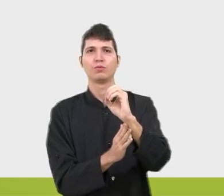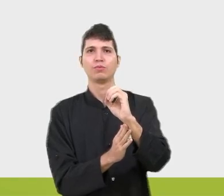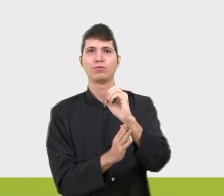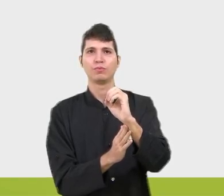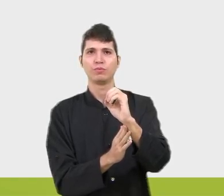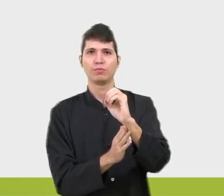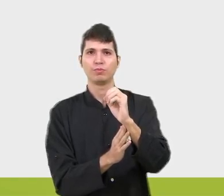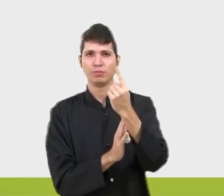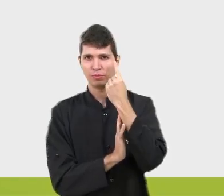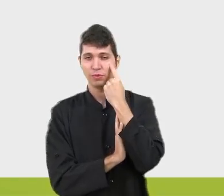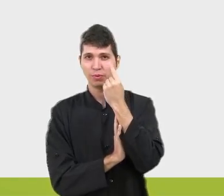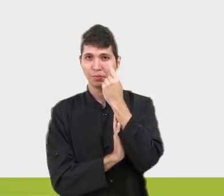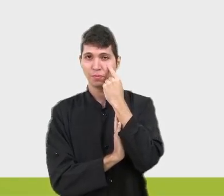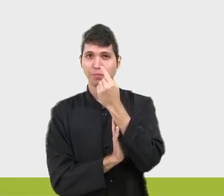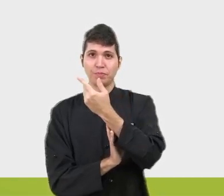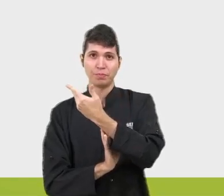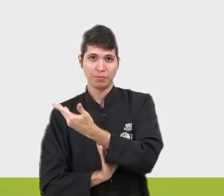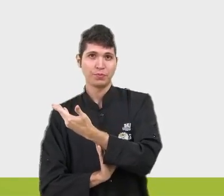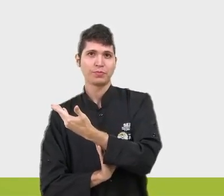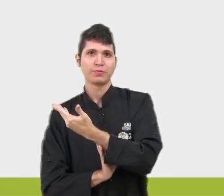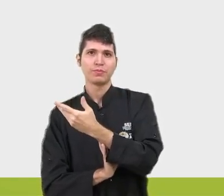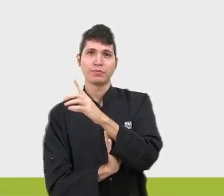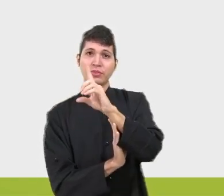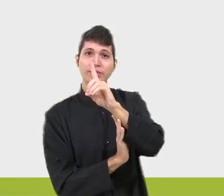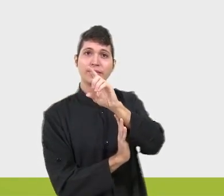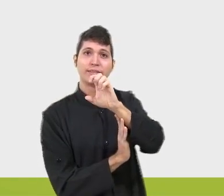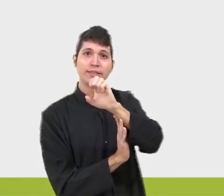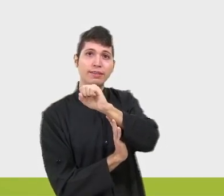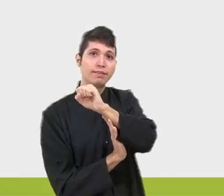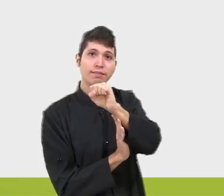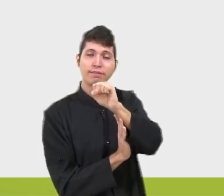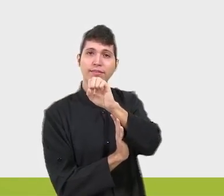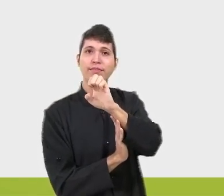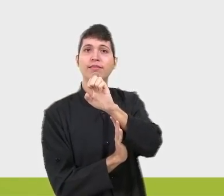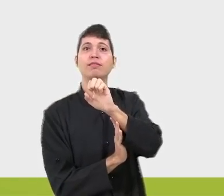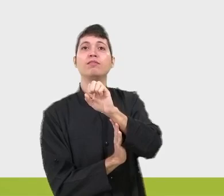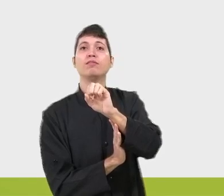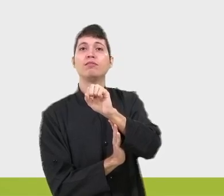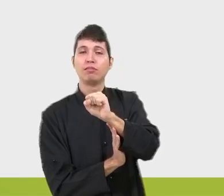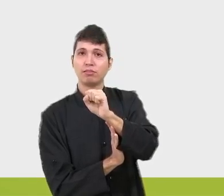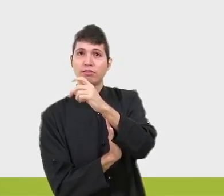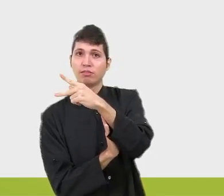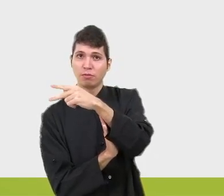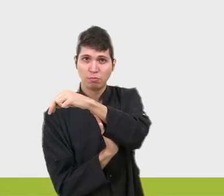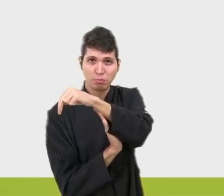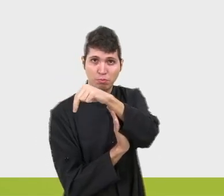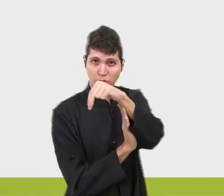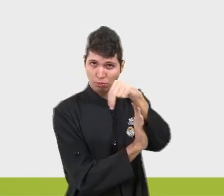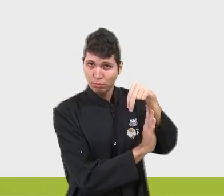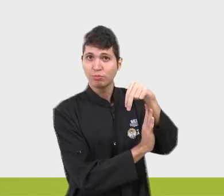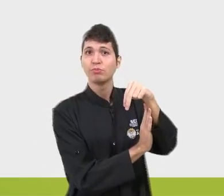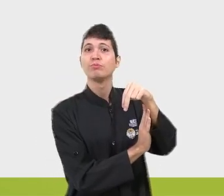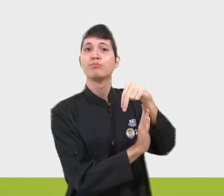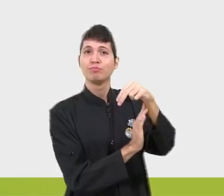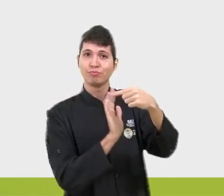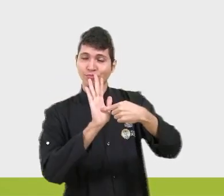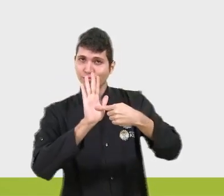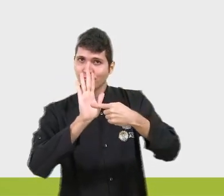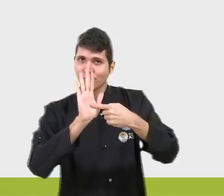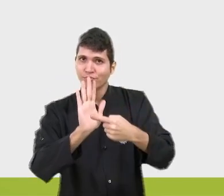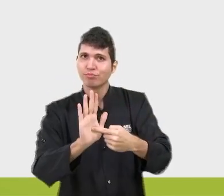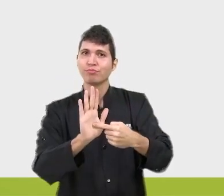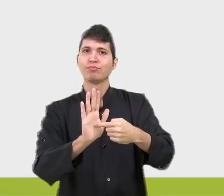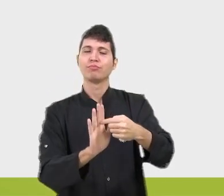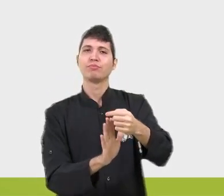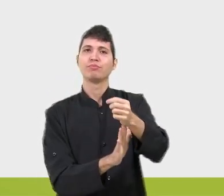só, desses é o quê? Desses nós temos um pronome aí demonstrativo, né?